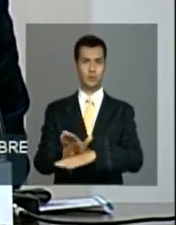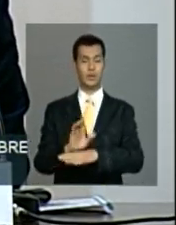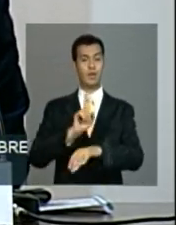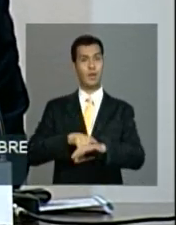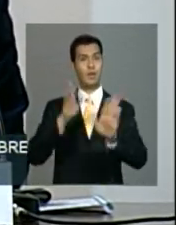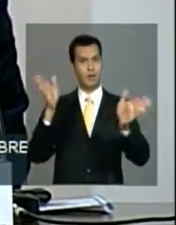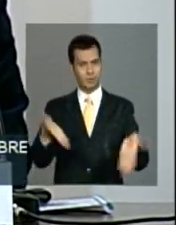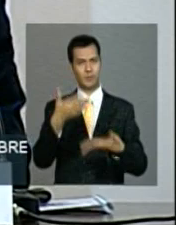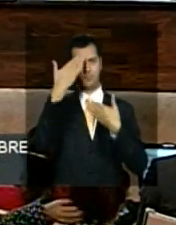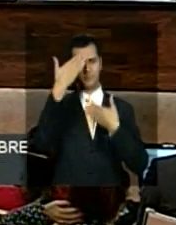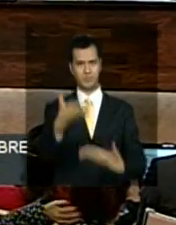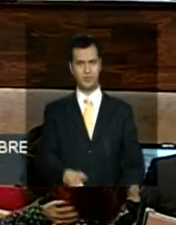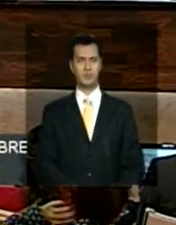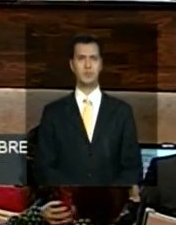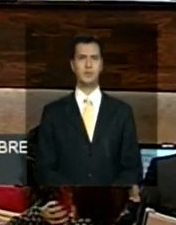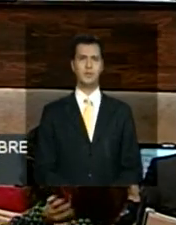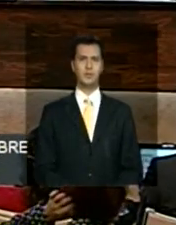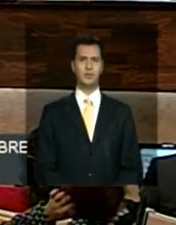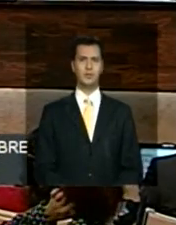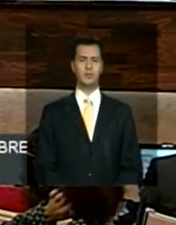exato momento muito